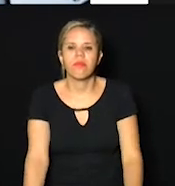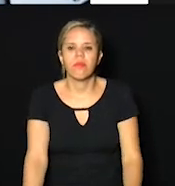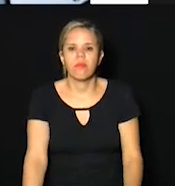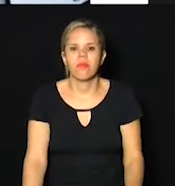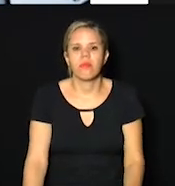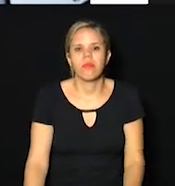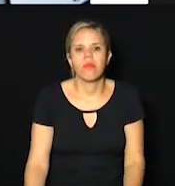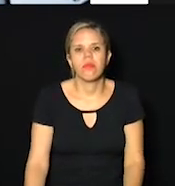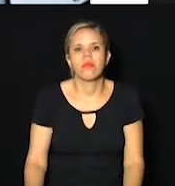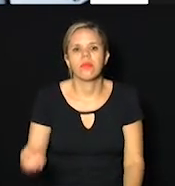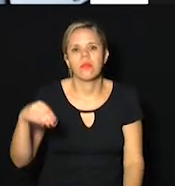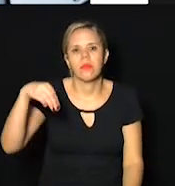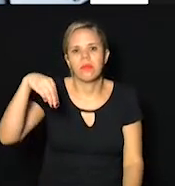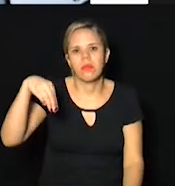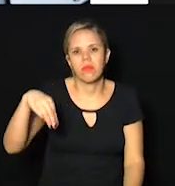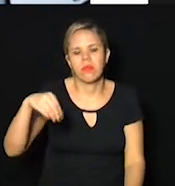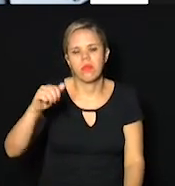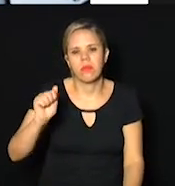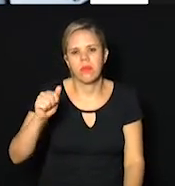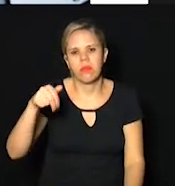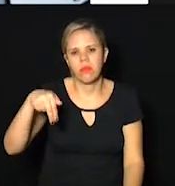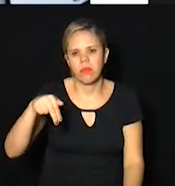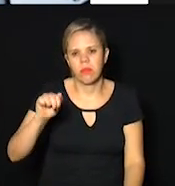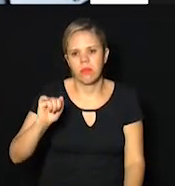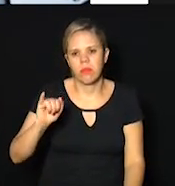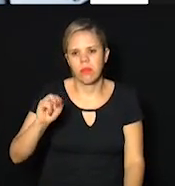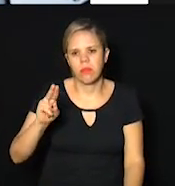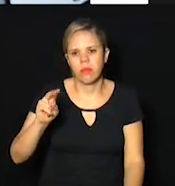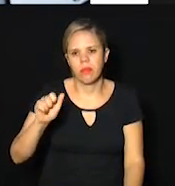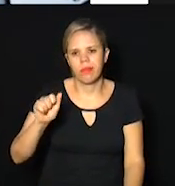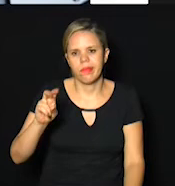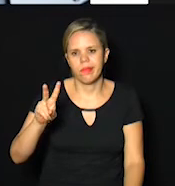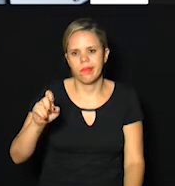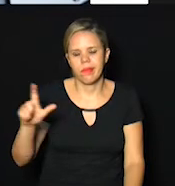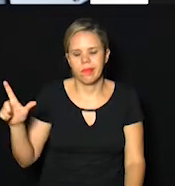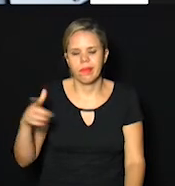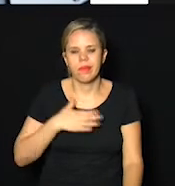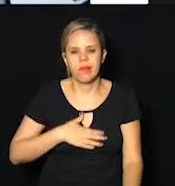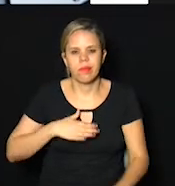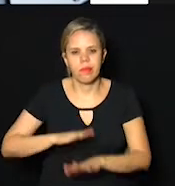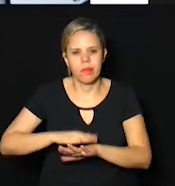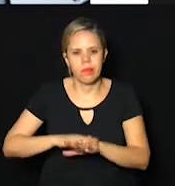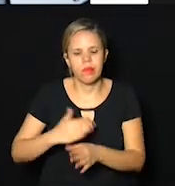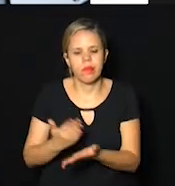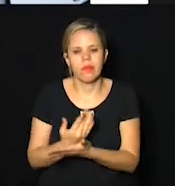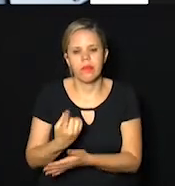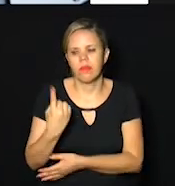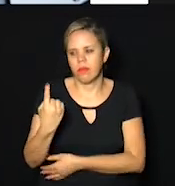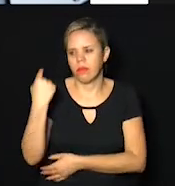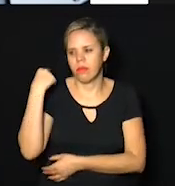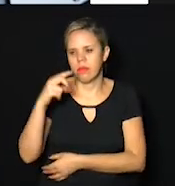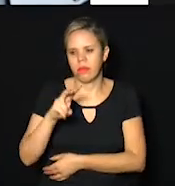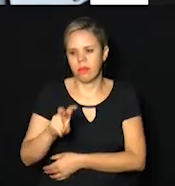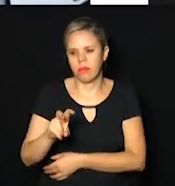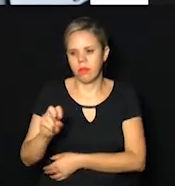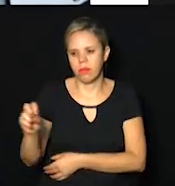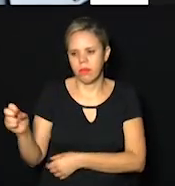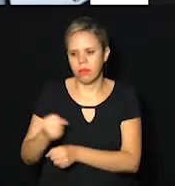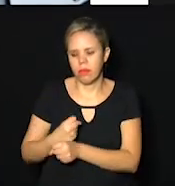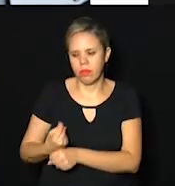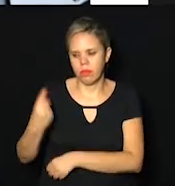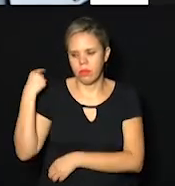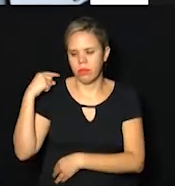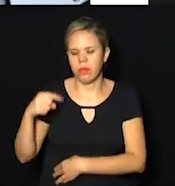Maquiavel, eu acho que todo mundo o conhece, né? Eu gosto muito dele. E lá há 500 anos, pouco mais de 500 anos, ele diz que o